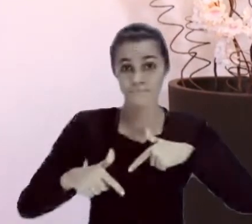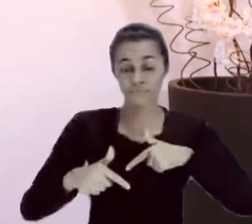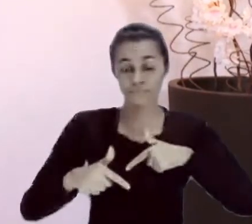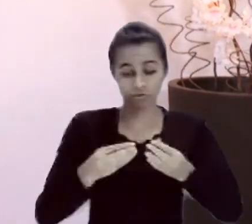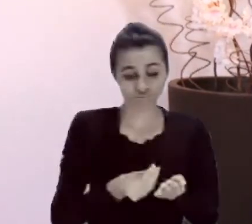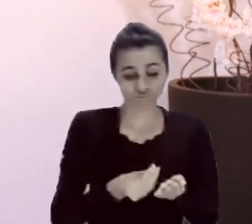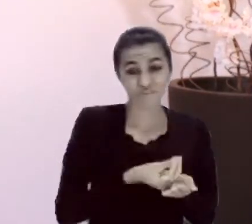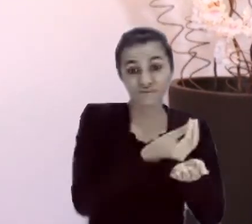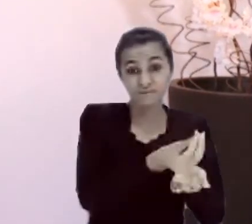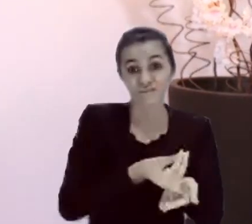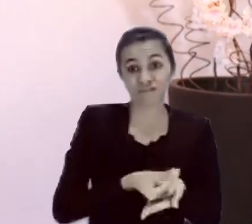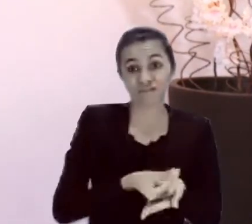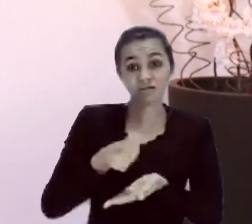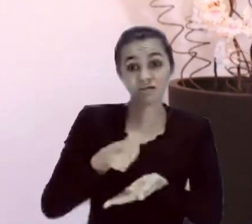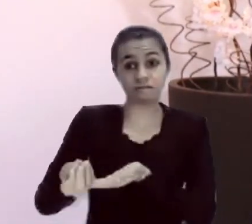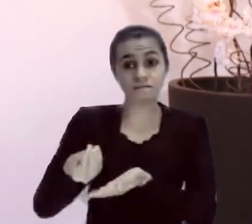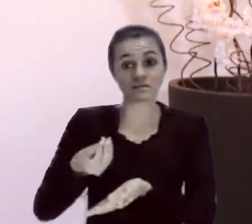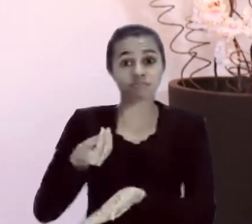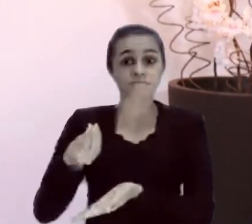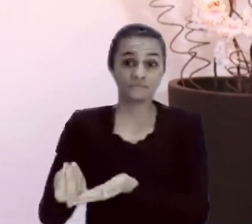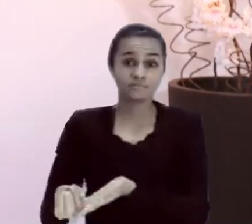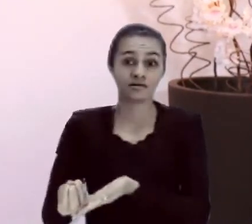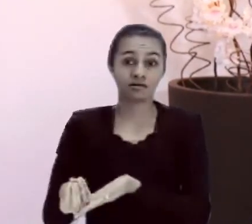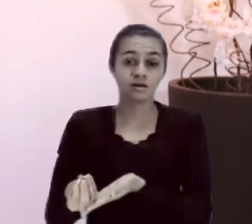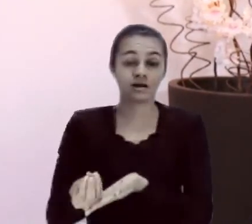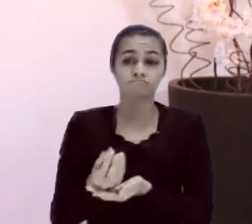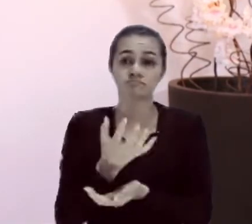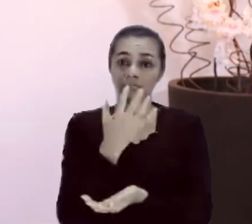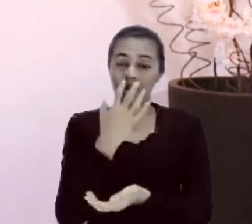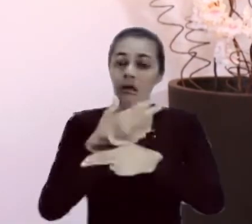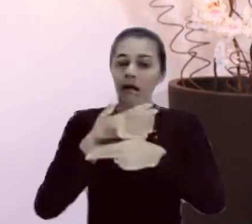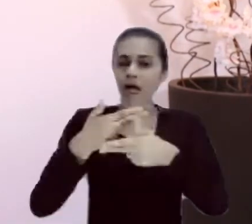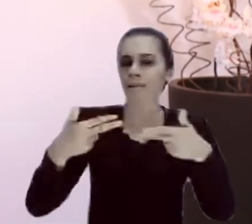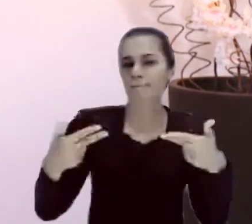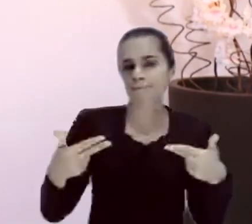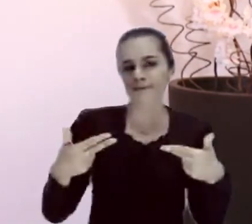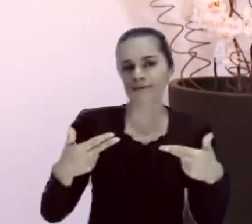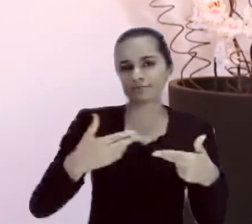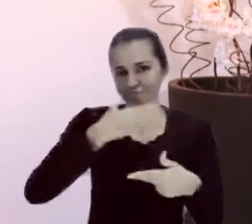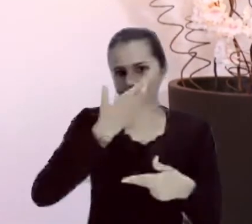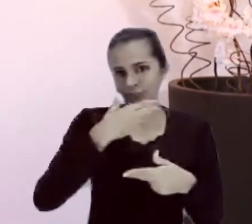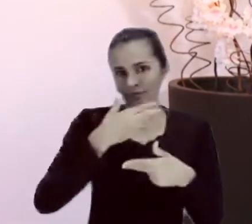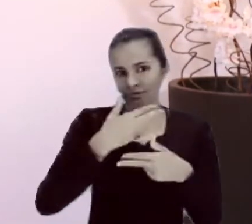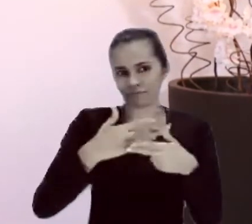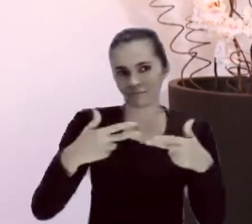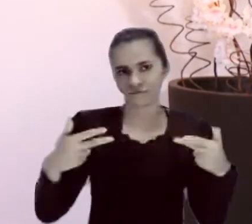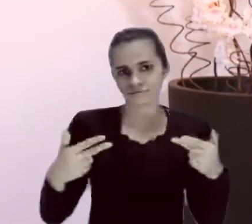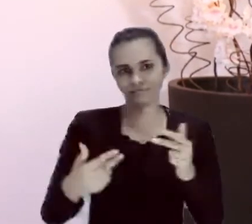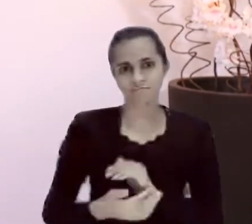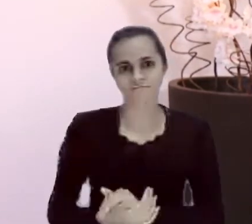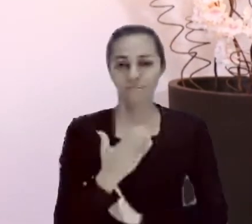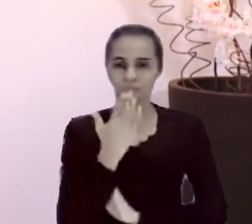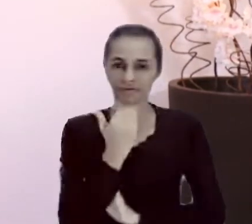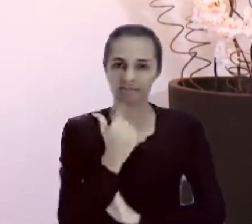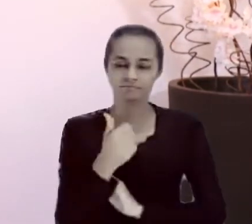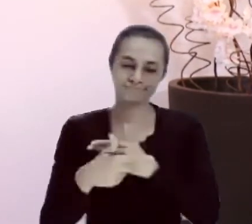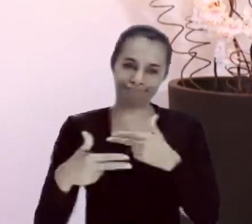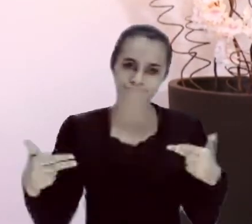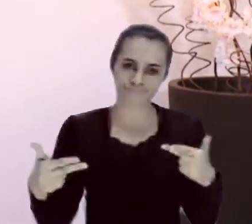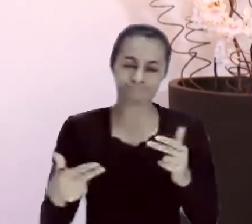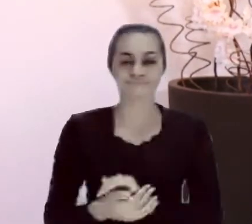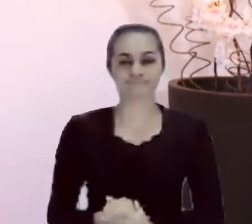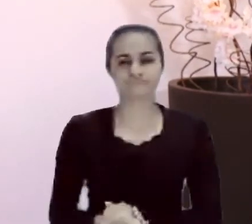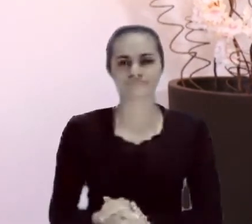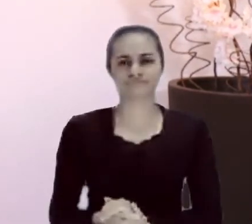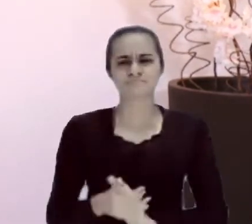famílias carentes. E, irmãos, muitas vezes eu me deparei com